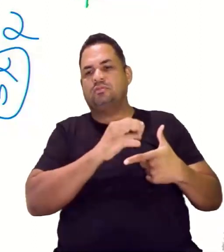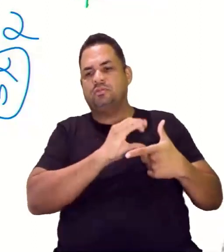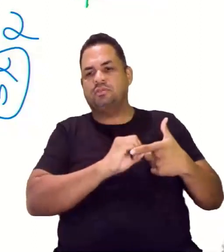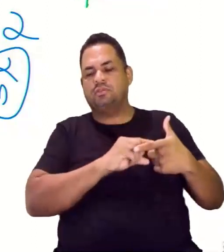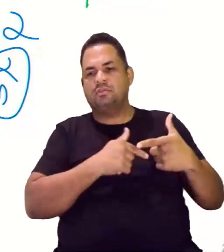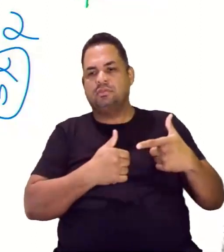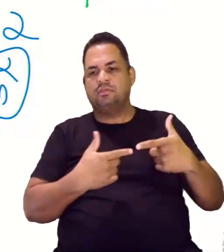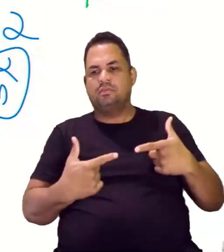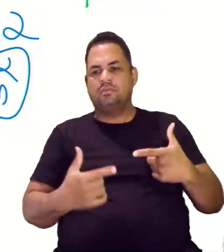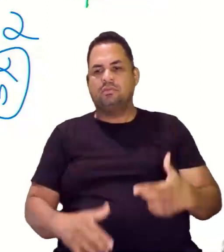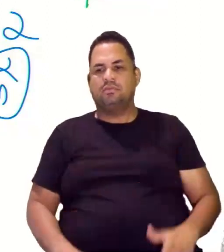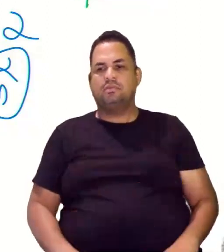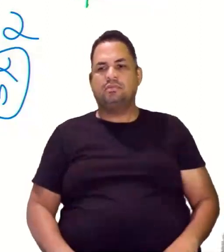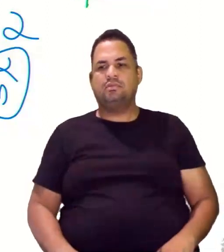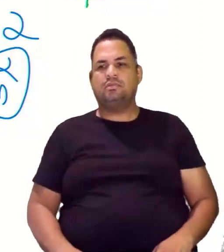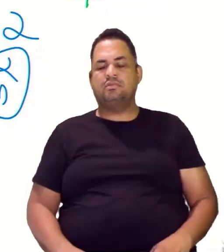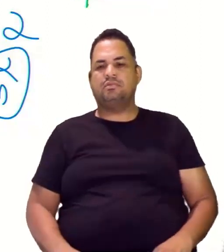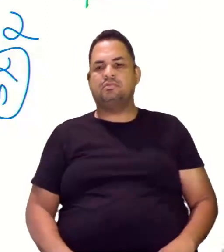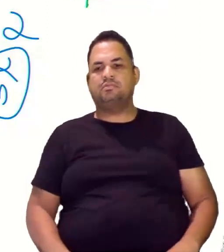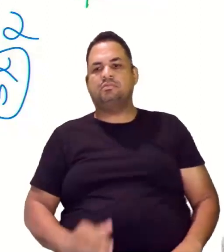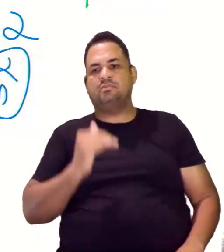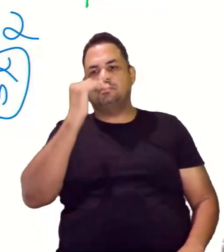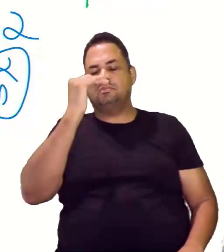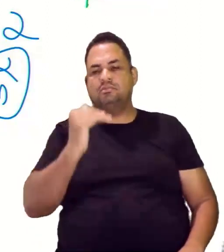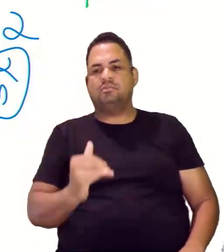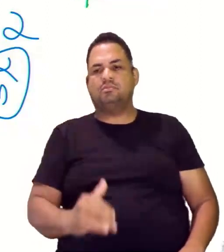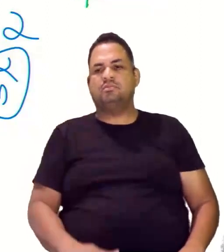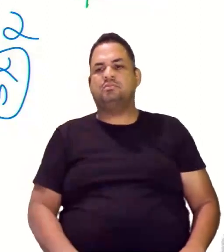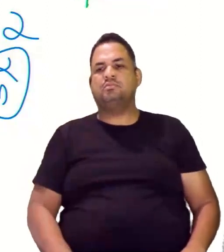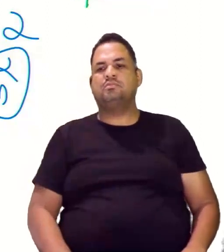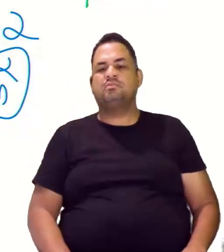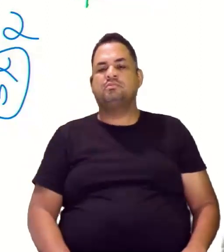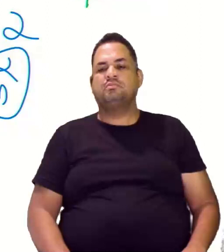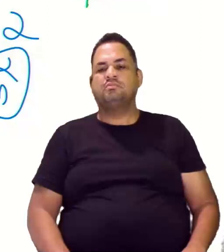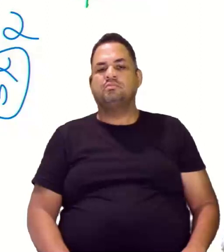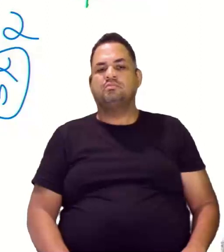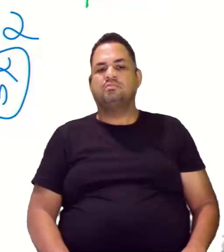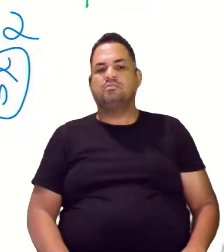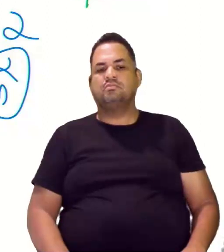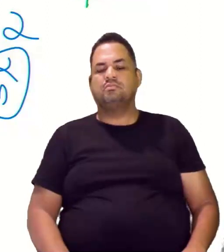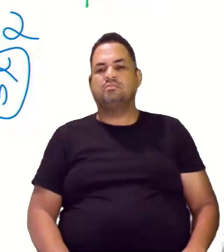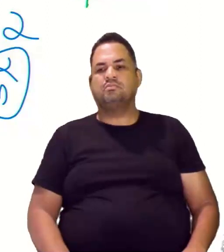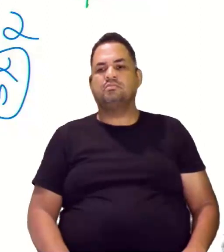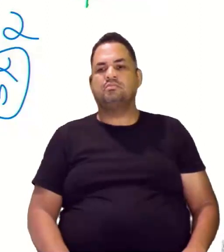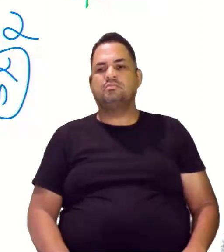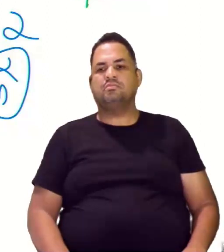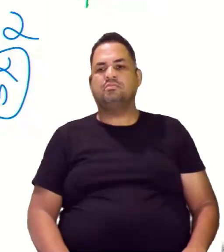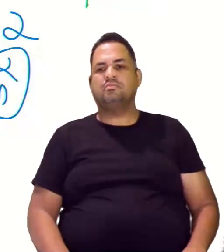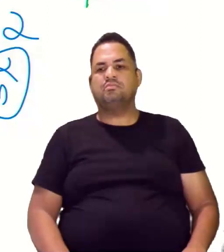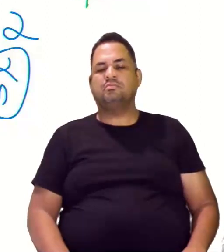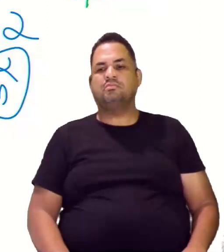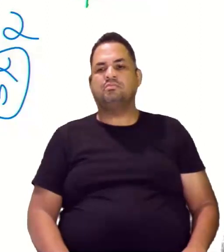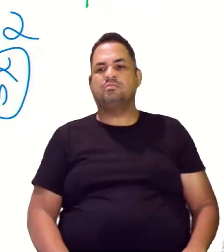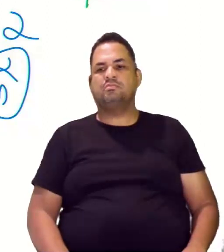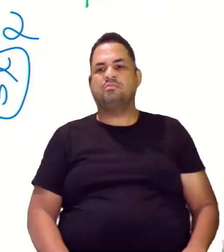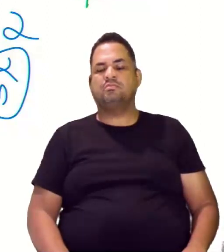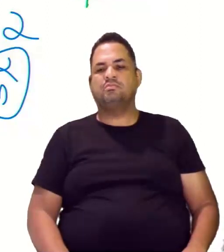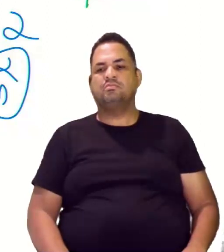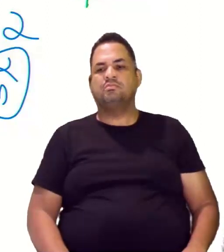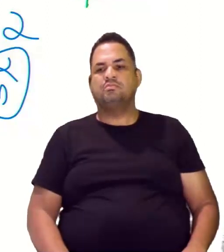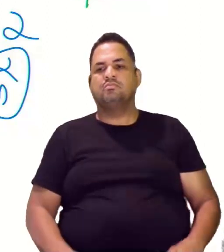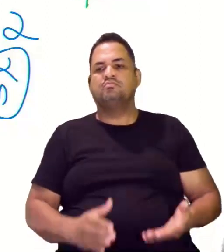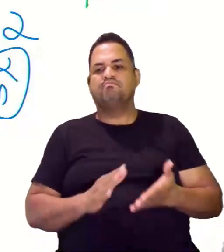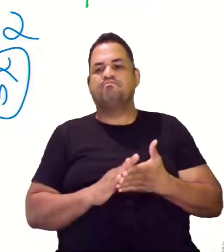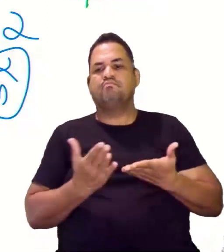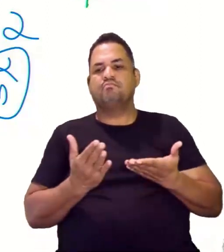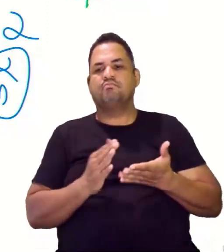0,02. Que vai dar aí, né? Dividir por 0,02. Eu vou dividir por 2 e acrescentar 2 zeros no final. Isso,